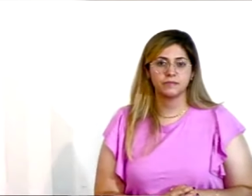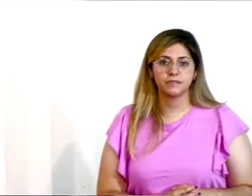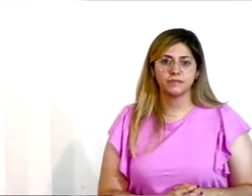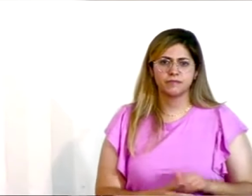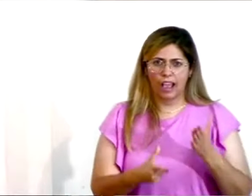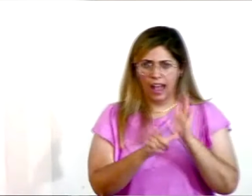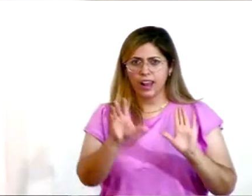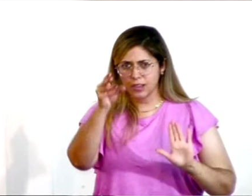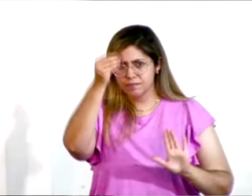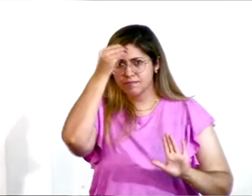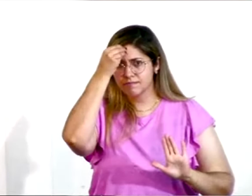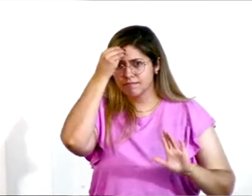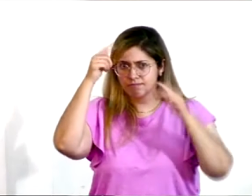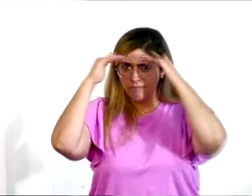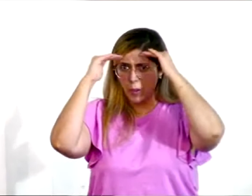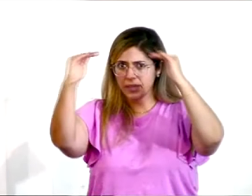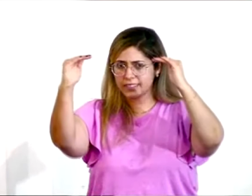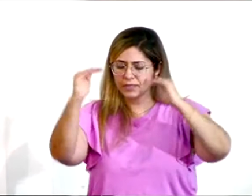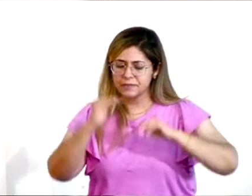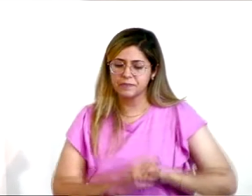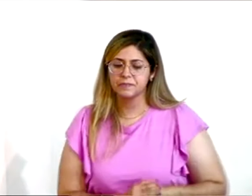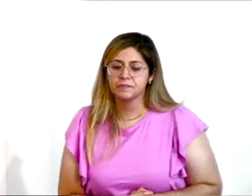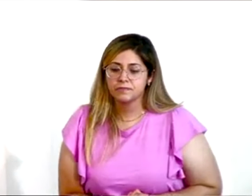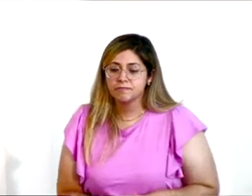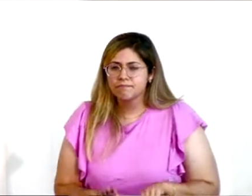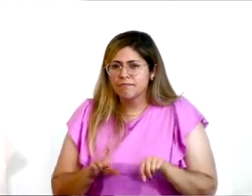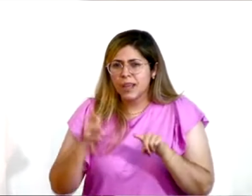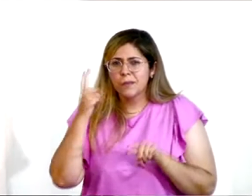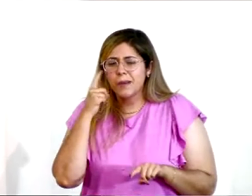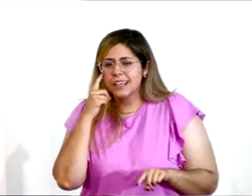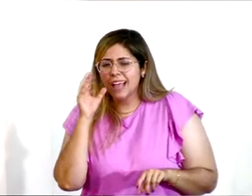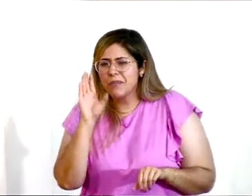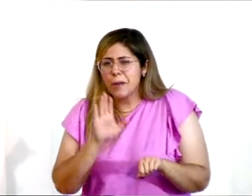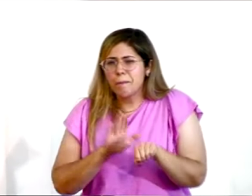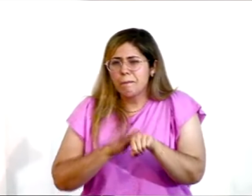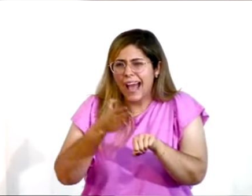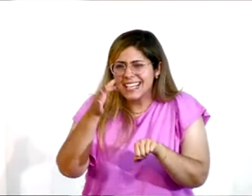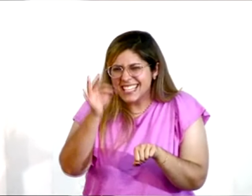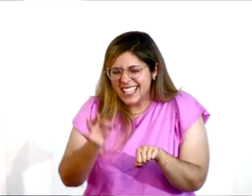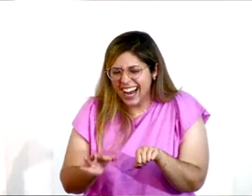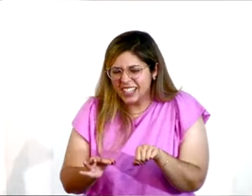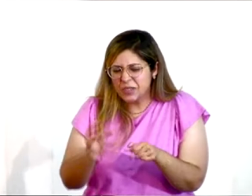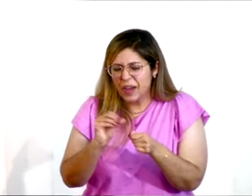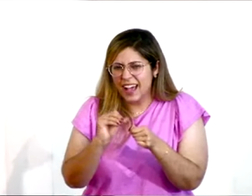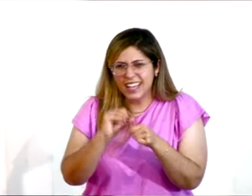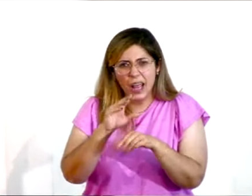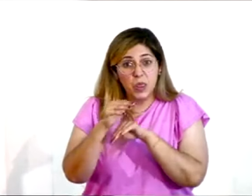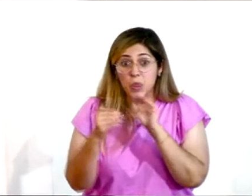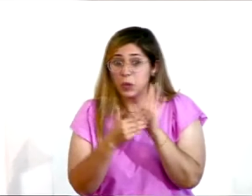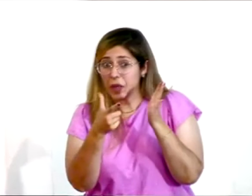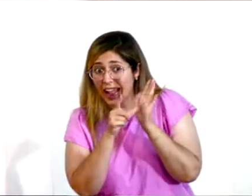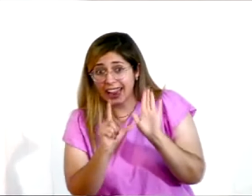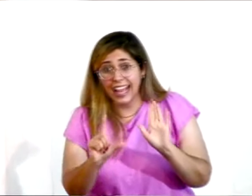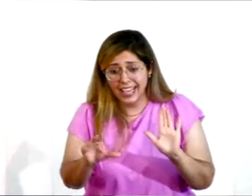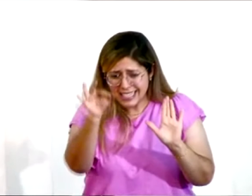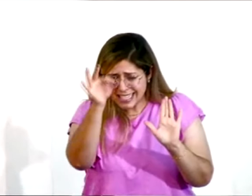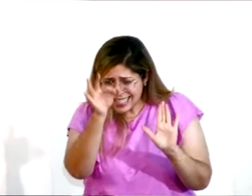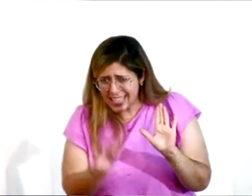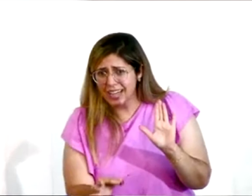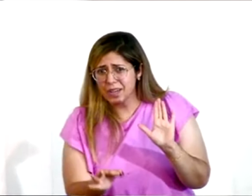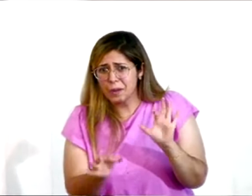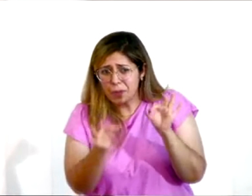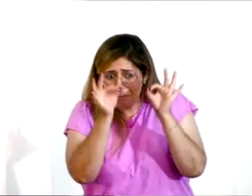E eles pensavam que fazendo o mais certo possível, cumprindo com mais rigores,